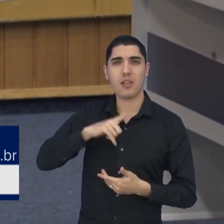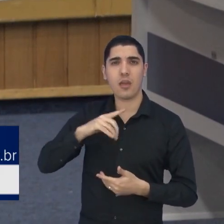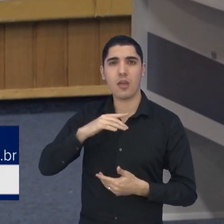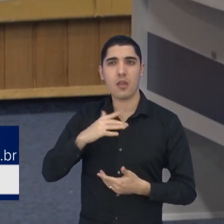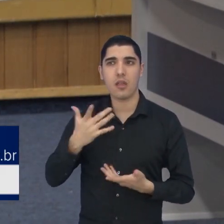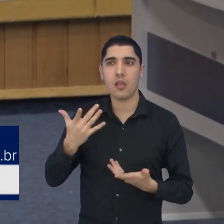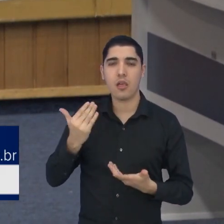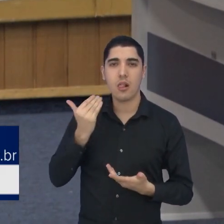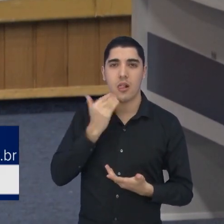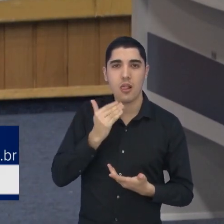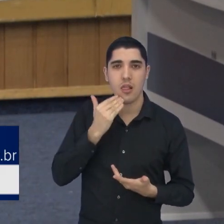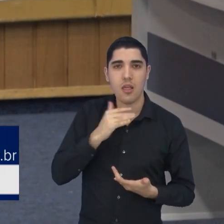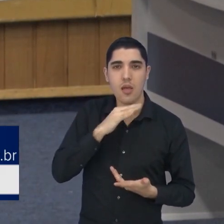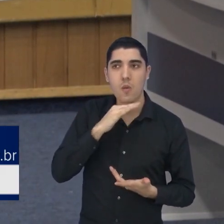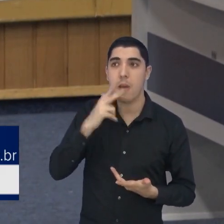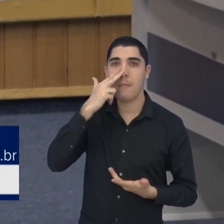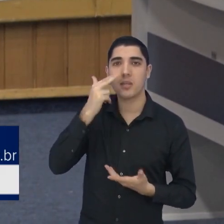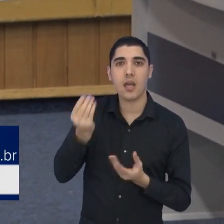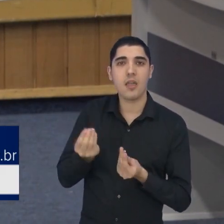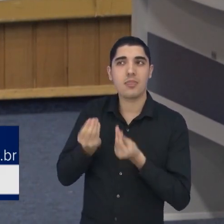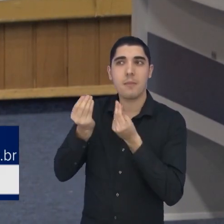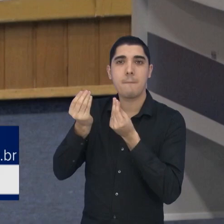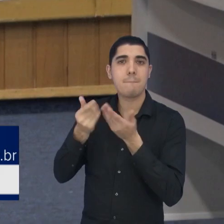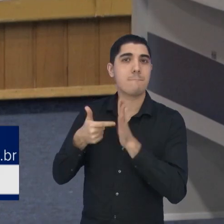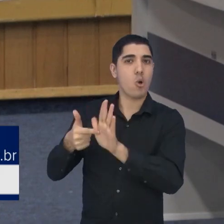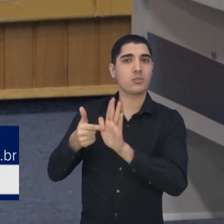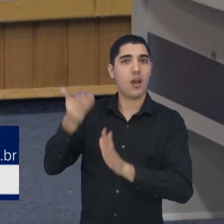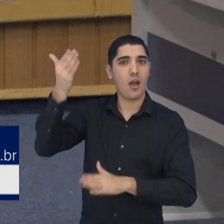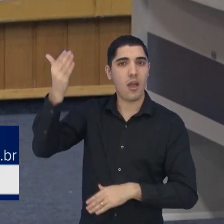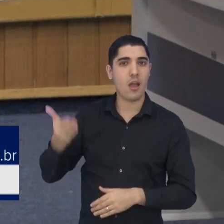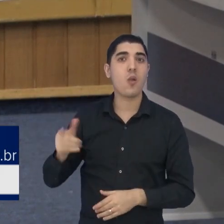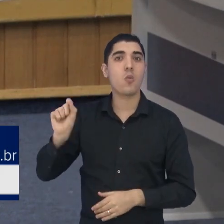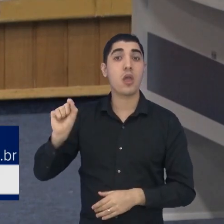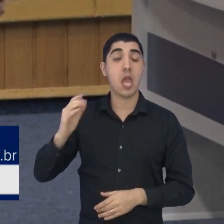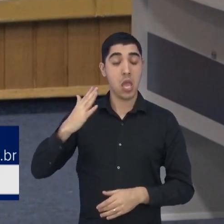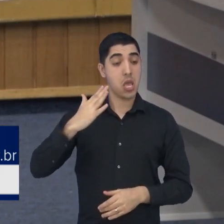está dando para ele ser